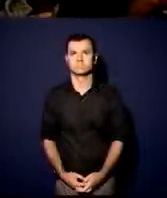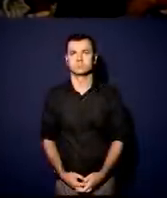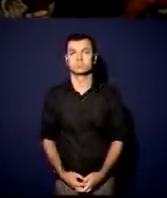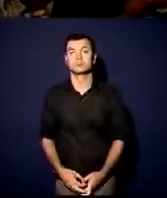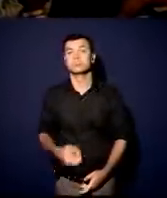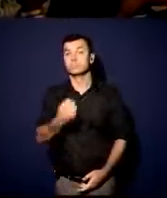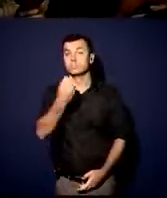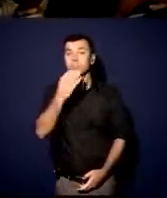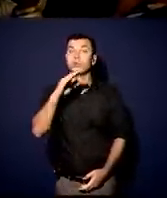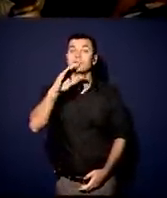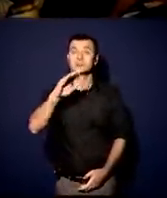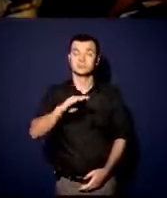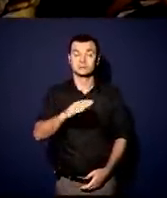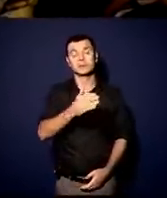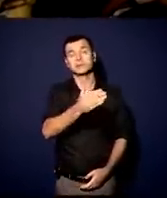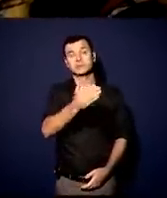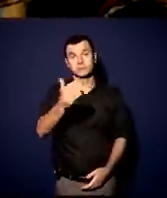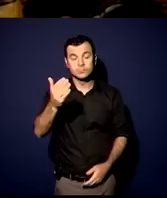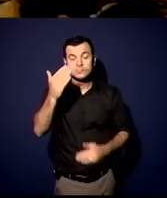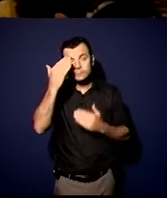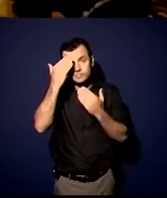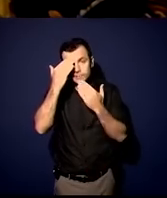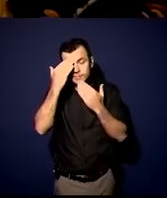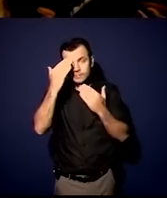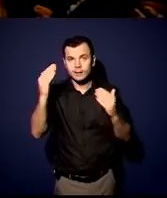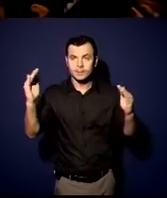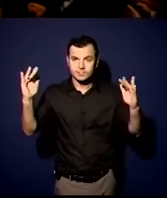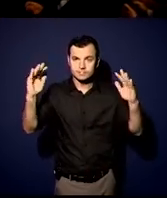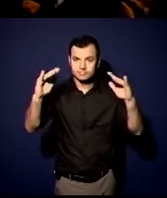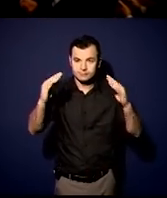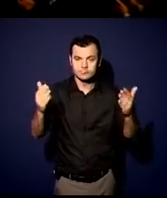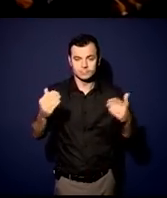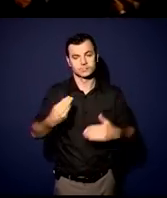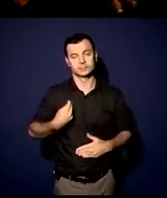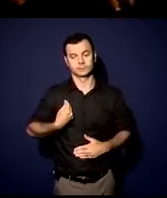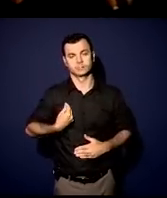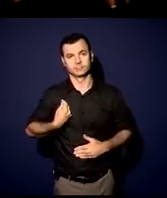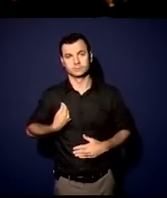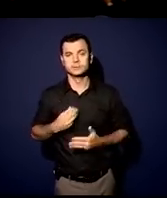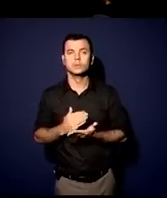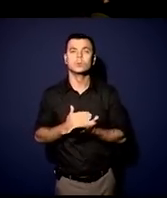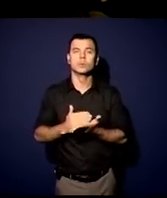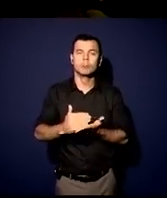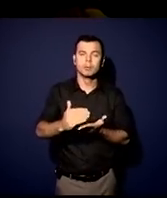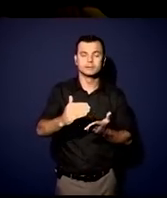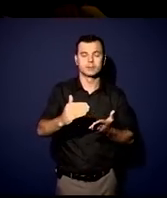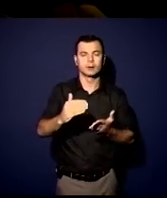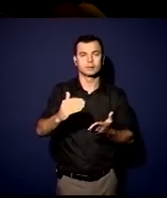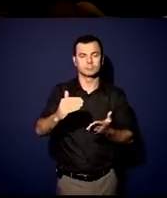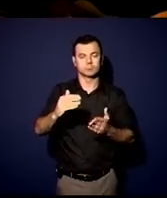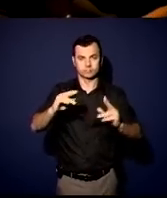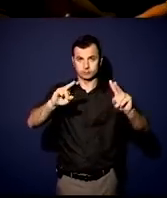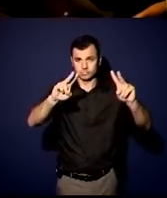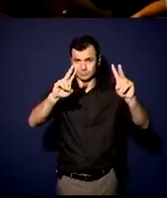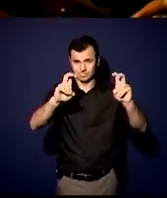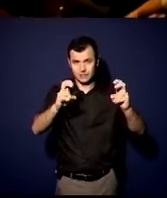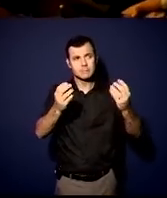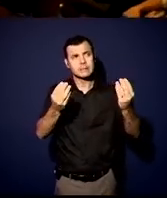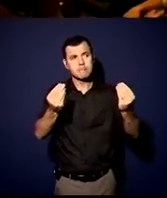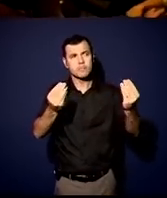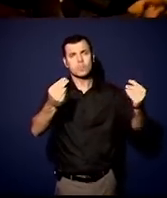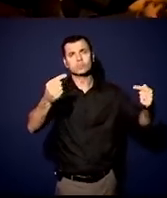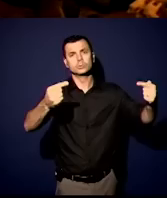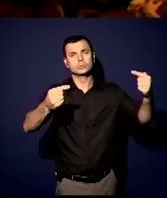Boa tarde a todos Obrigada pela presença vamos começar falando aqui sobre um tema que tem sido bastante discutido